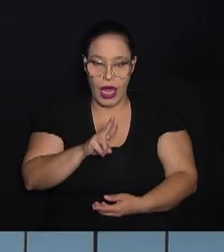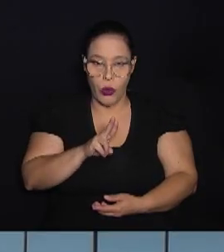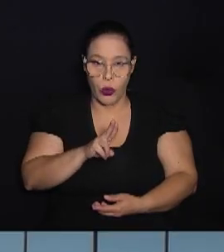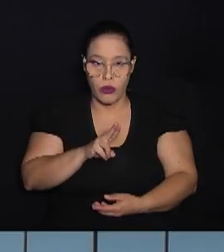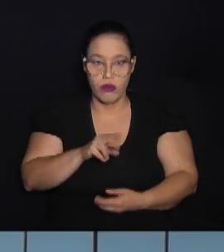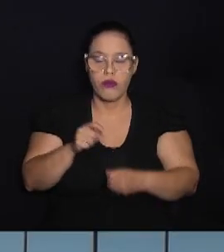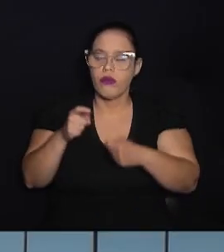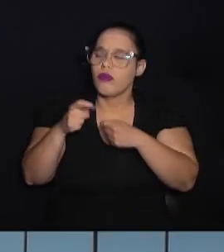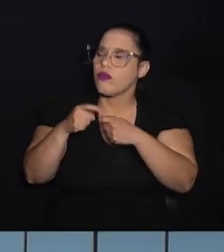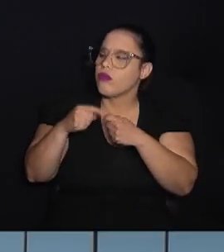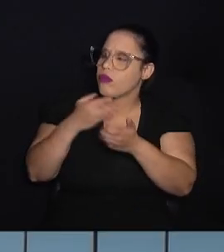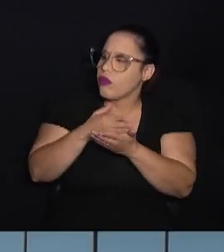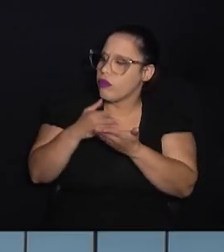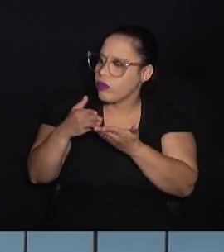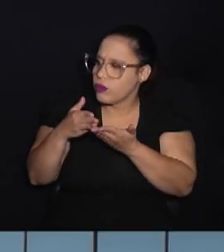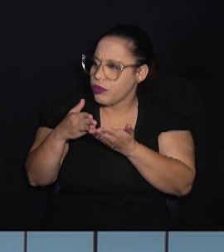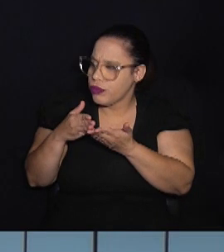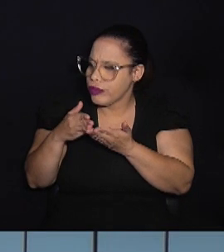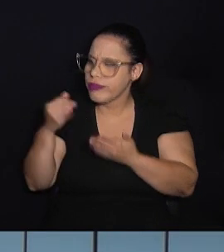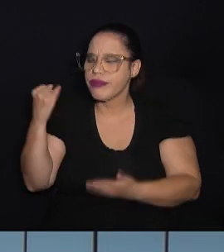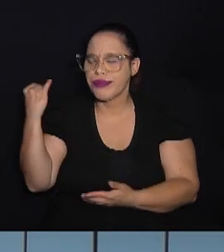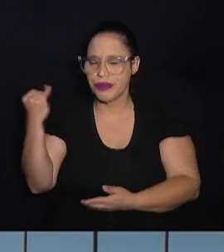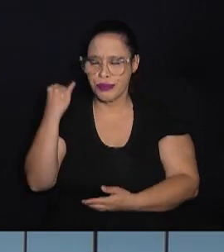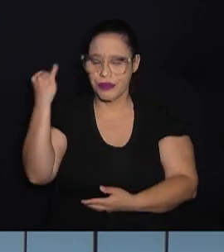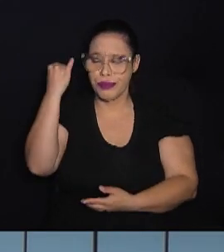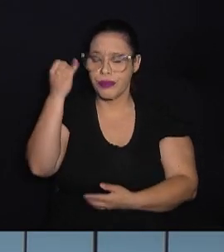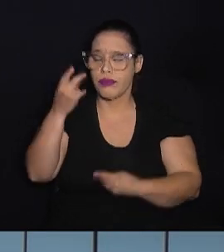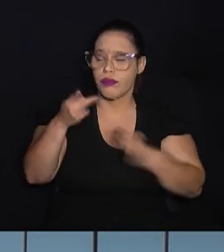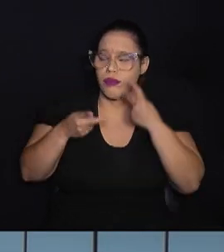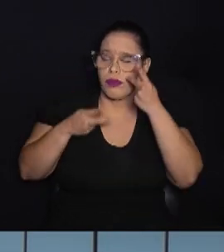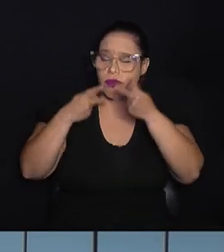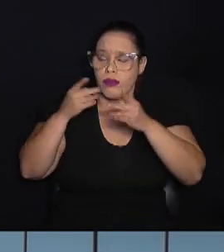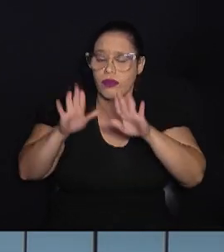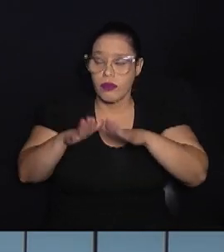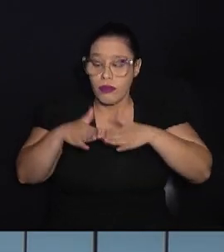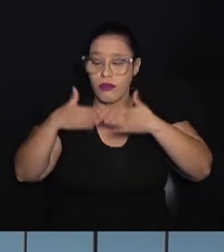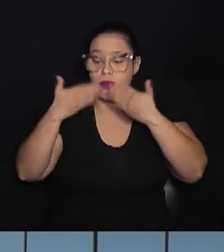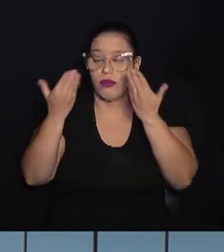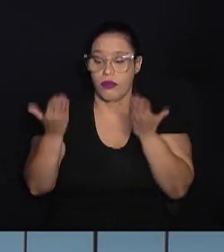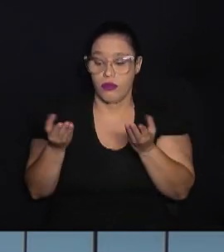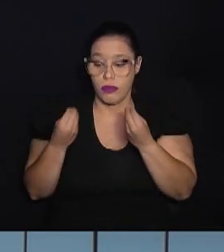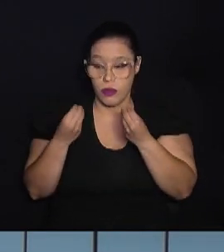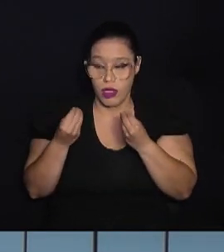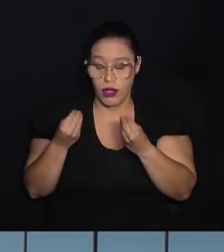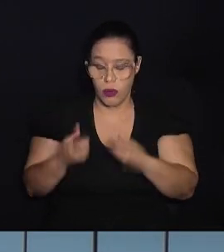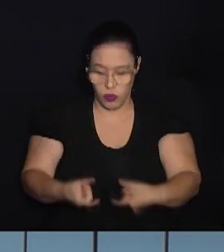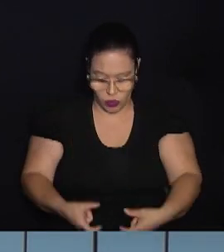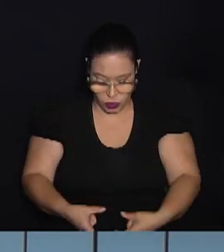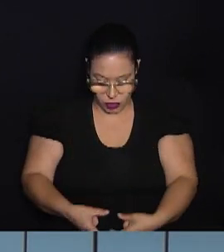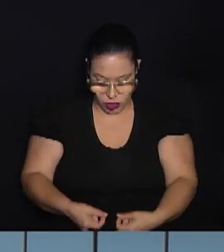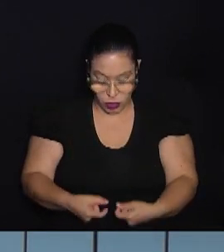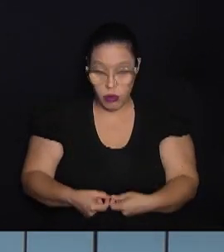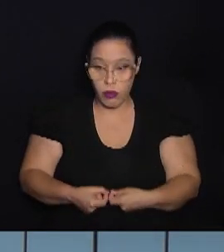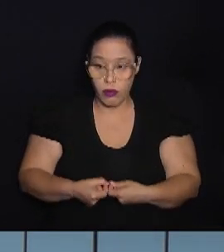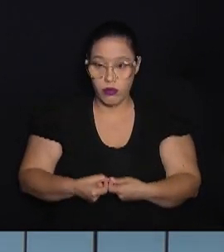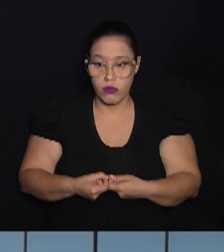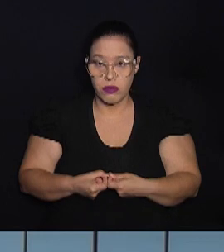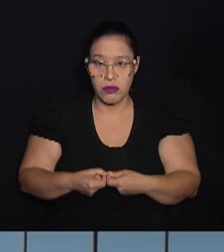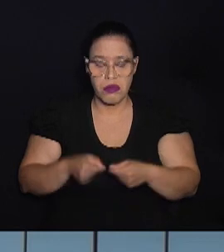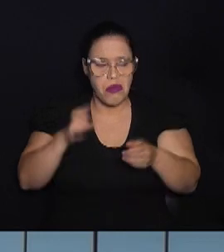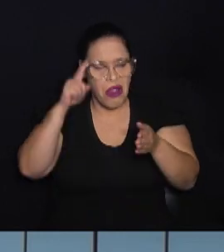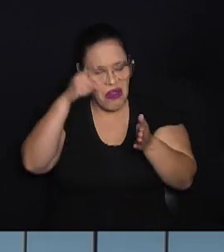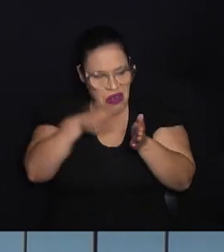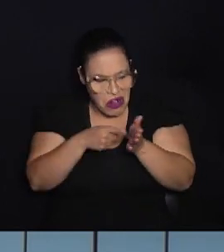então a partir disso, acho importante a gente falar como então o câncer de endométrio ele é